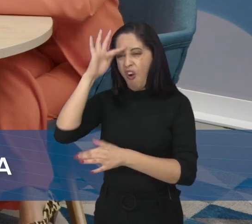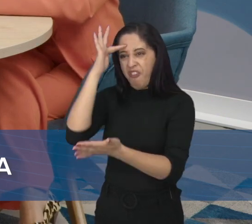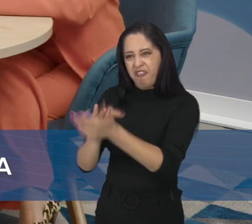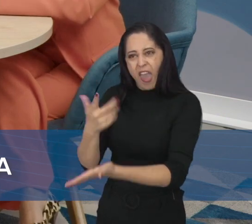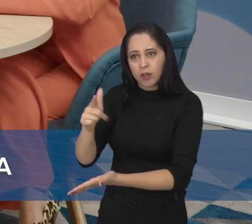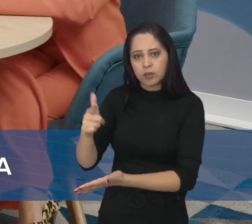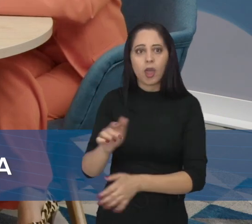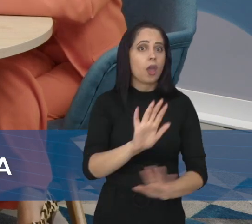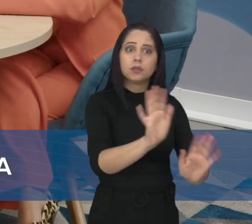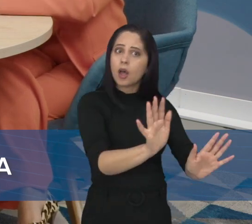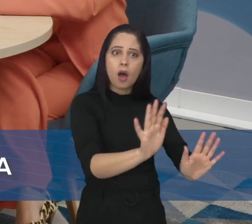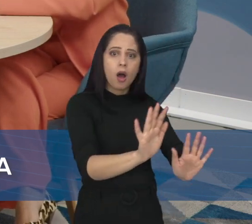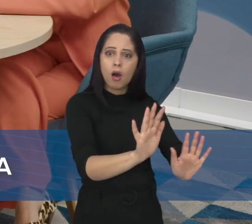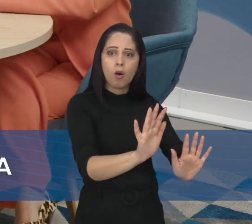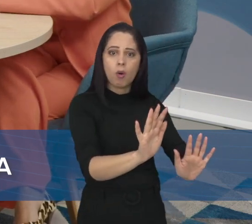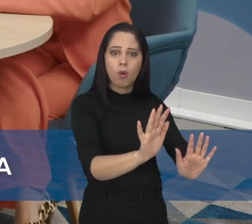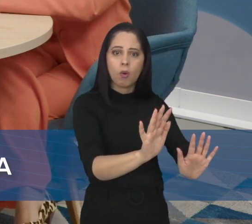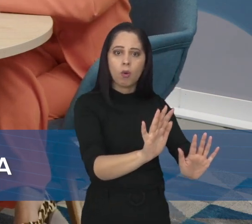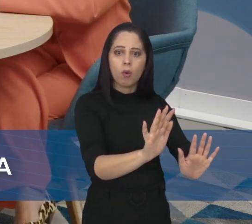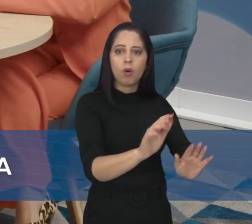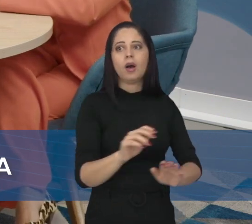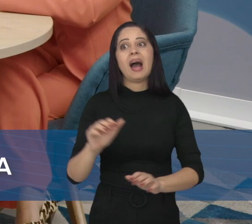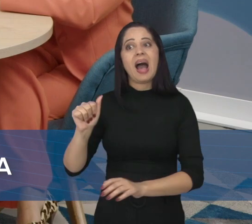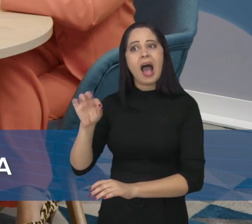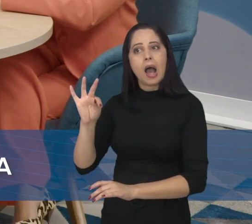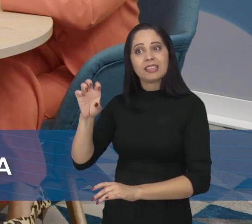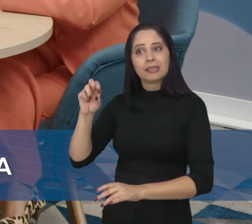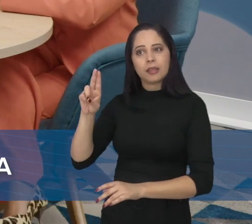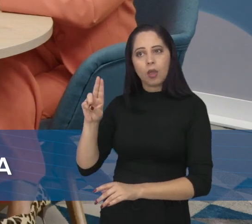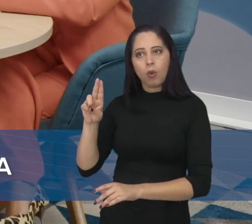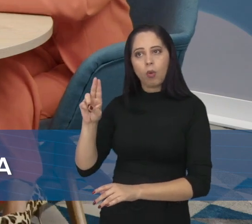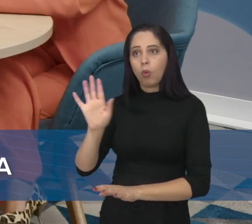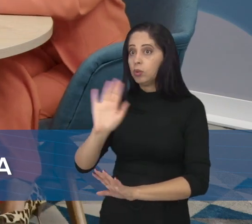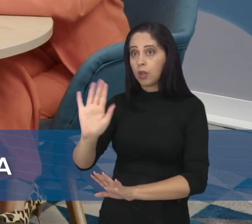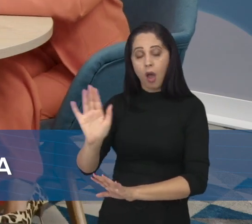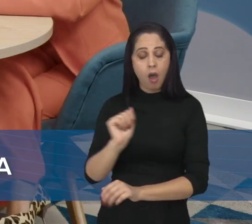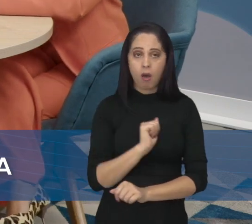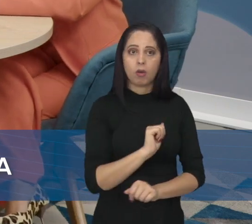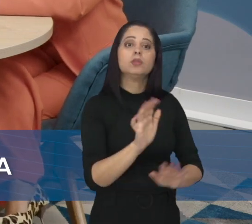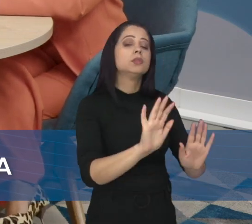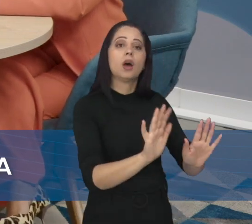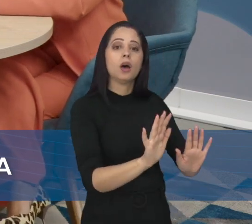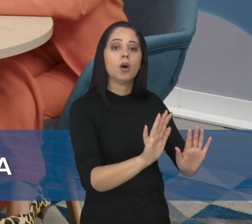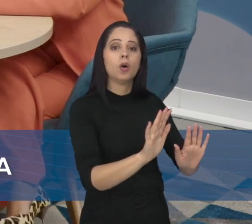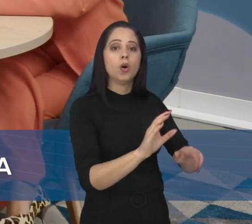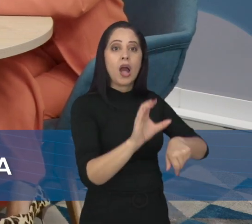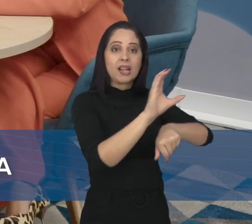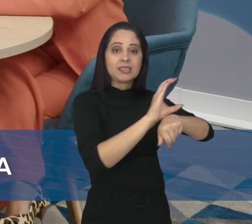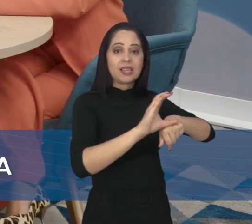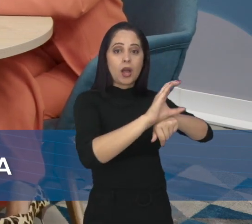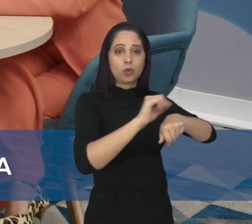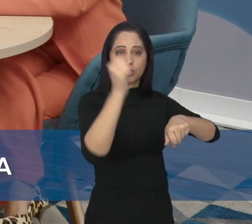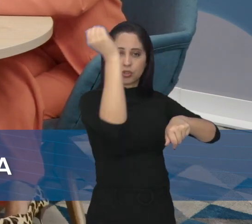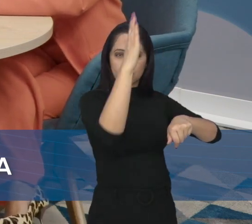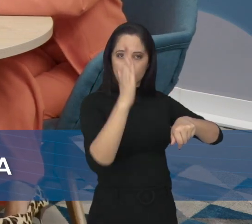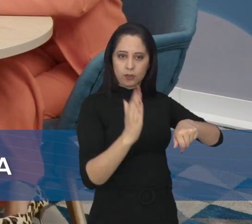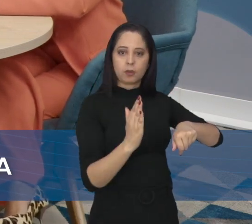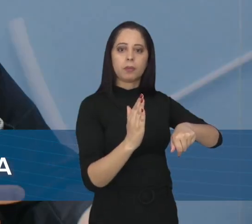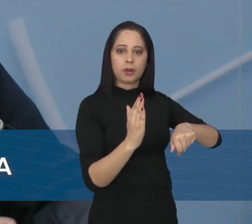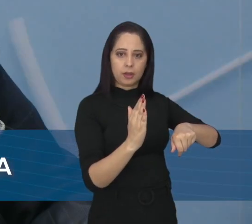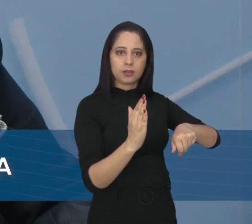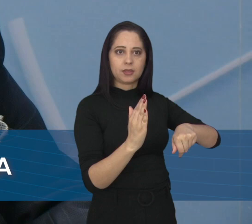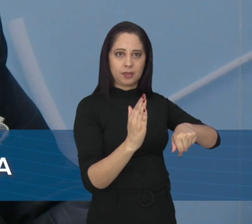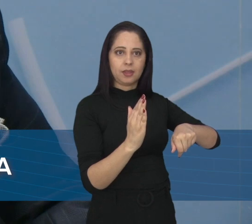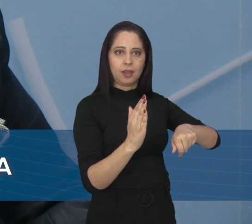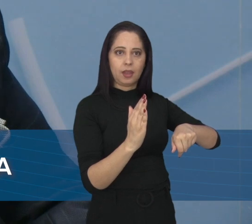Estado não que é antirreligioso. Não é um Estado ateu. A Constituição brasileira, ela foi promulgada no seu preâmbulo sob